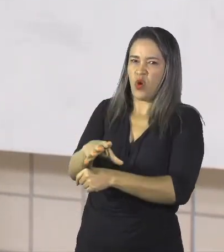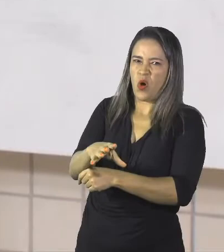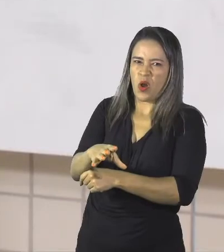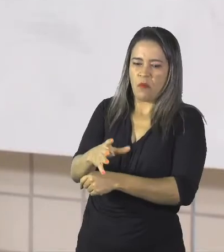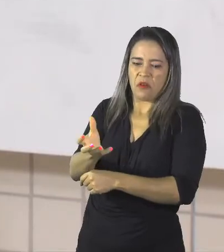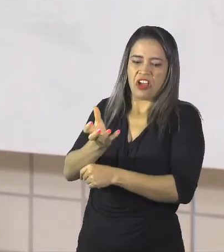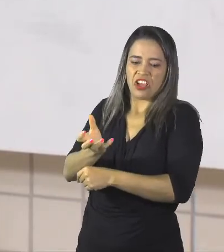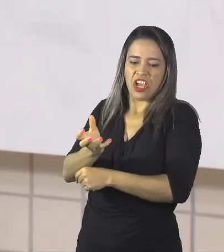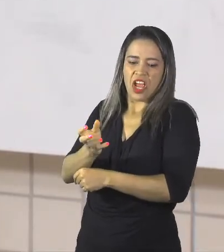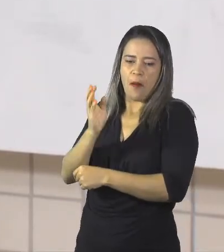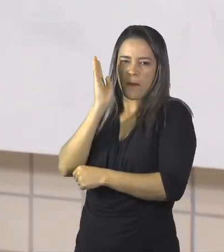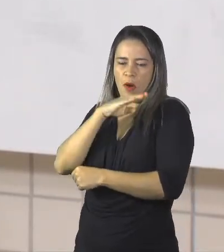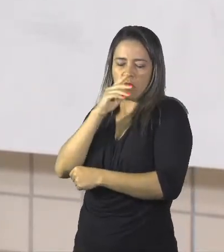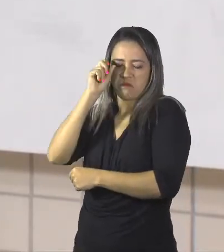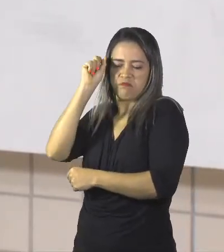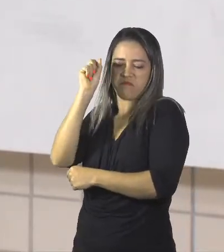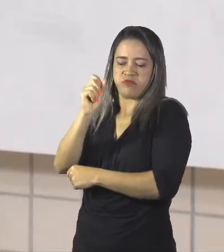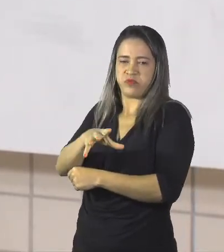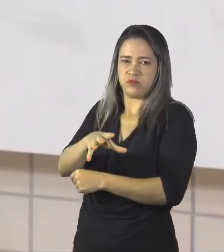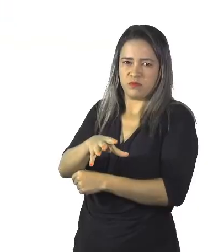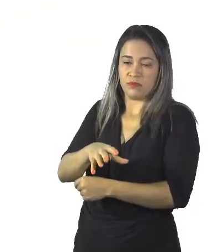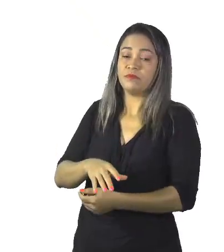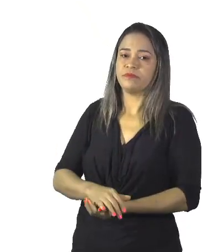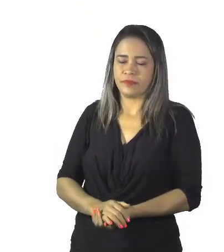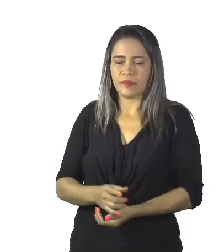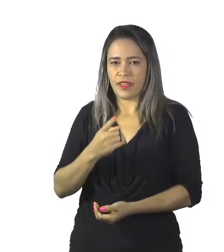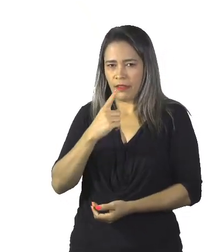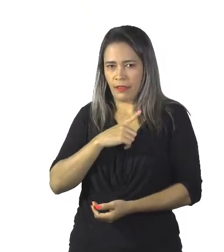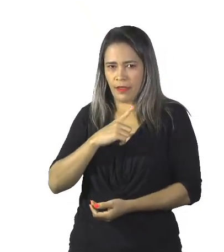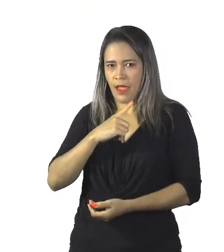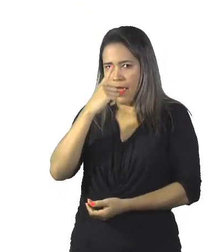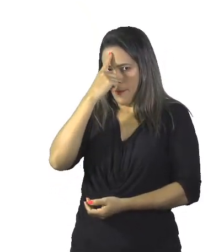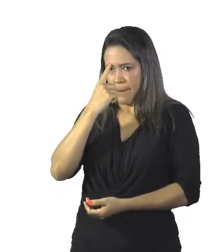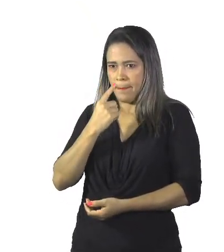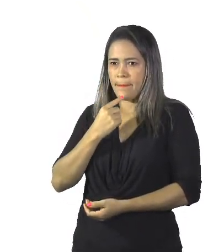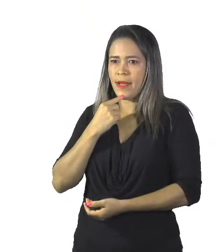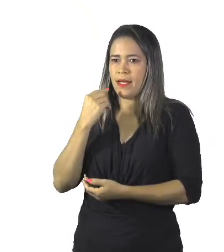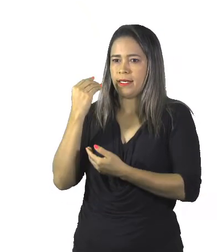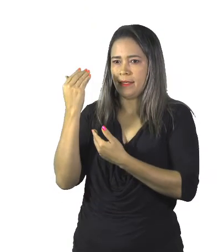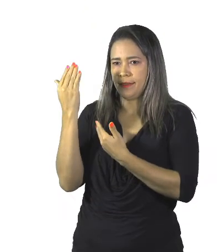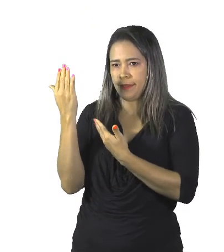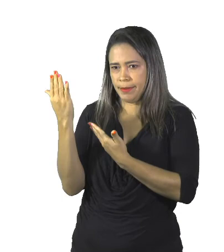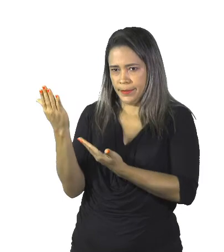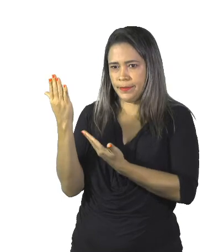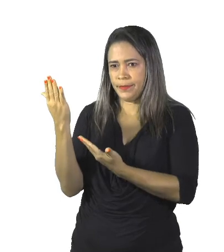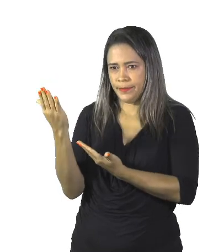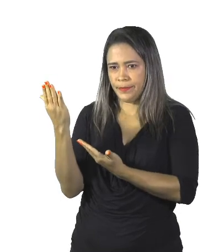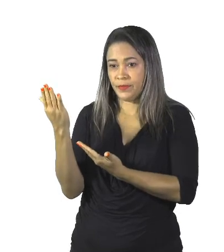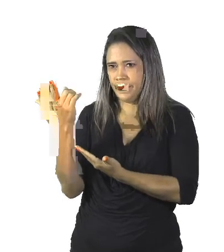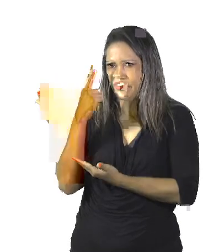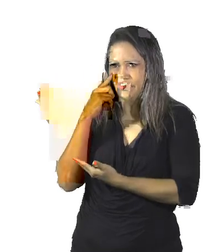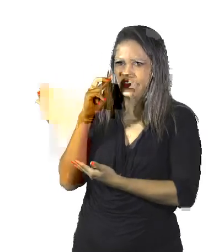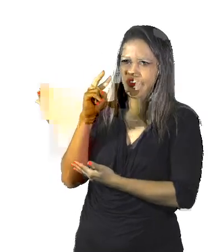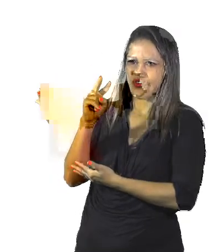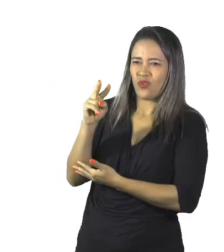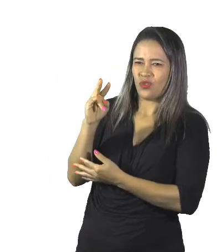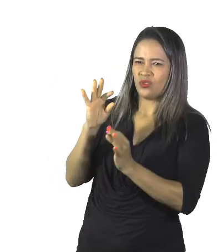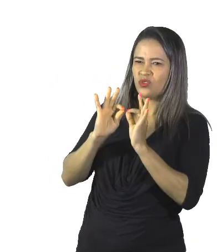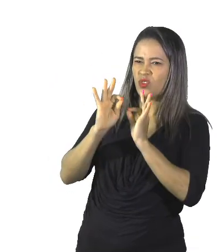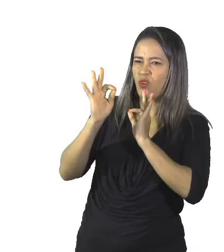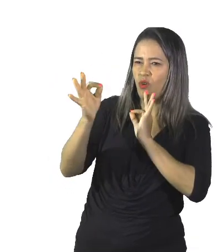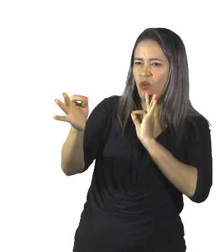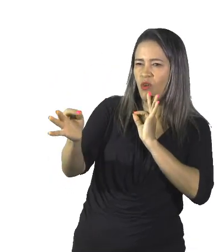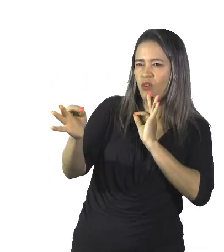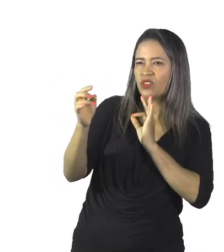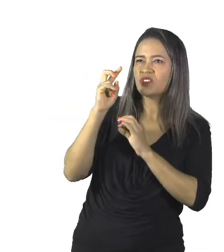propositalmente, tá? Aí nós temos a imagem, nós temos duas imagens. Quando a gente olha assim de longe, a gente vê